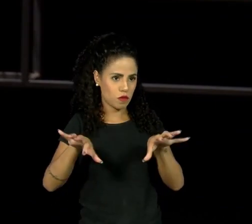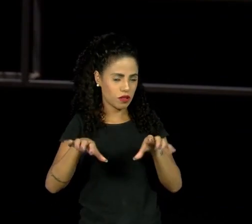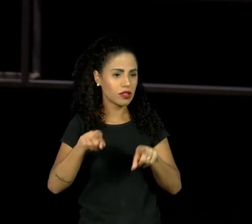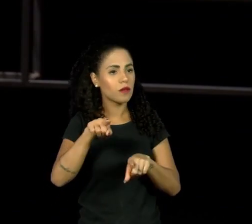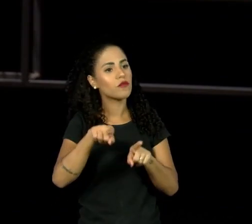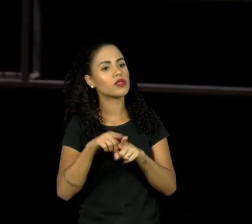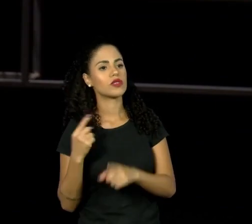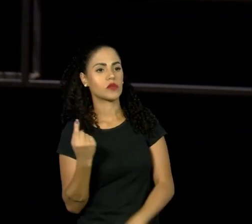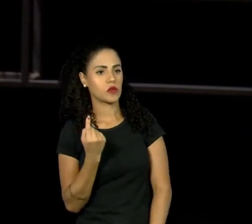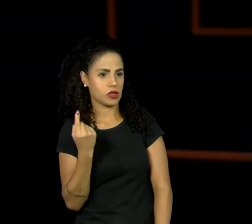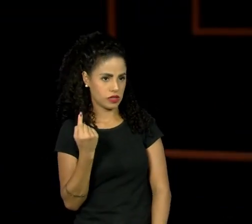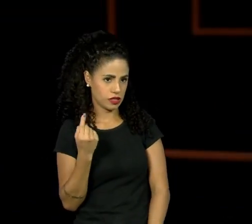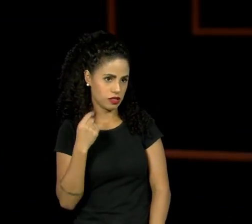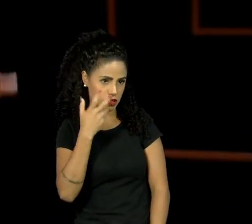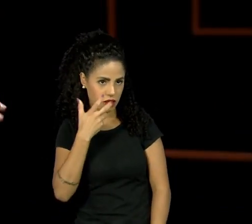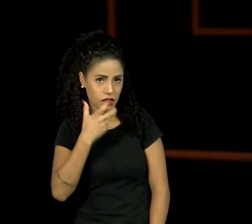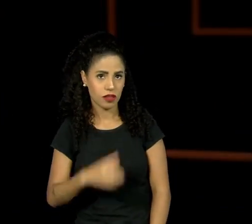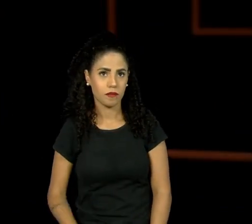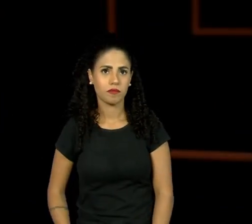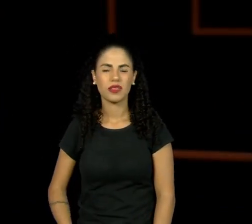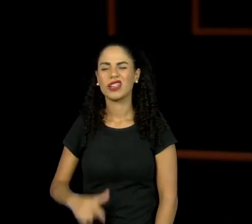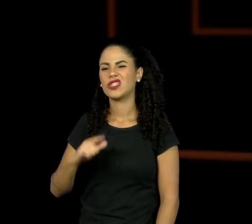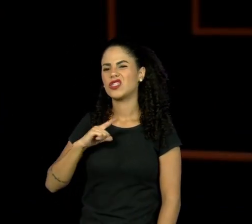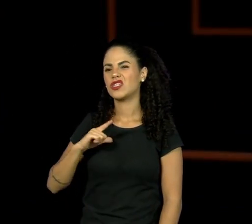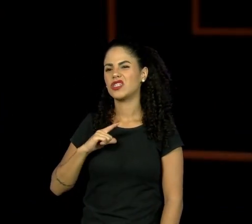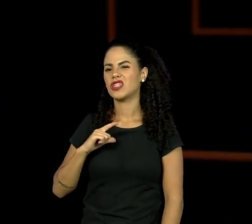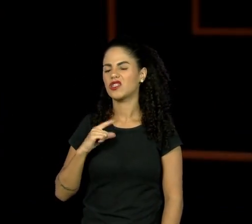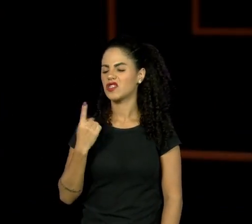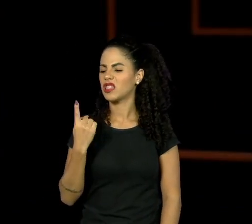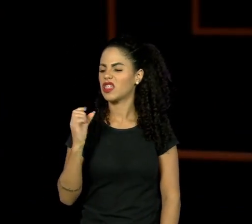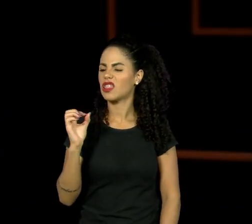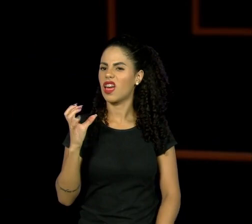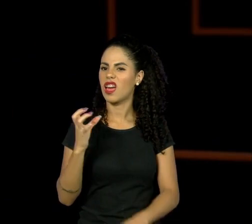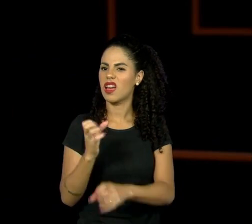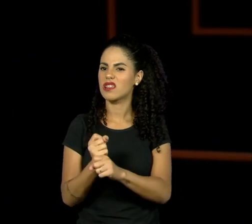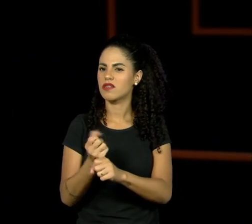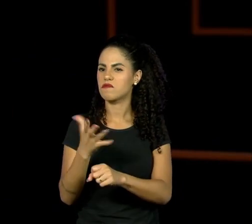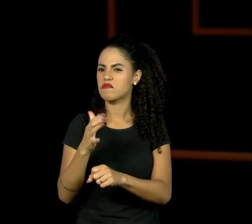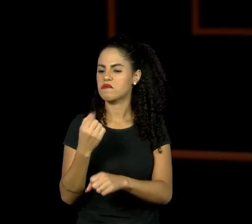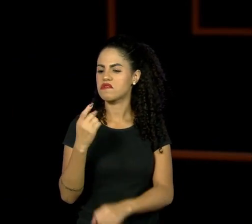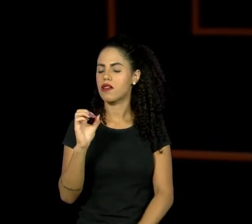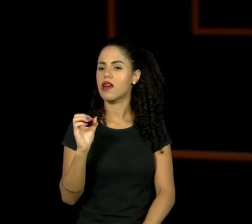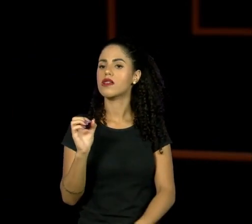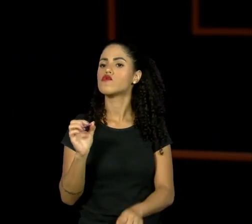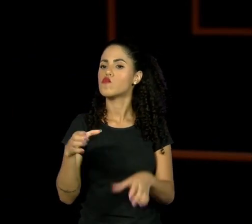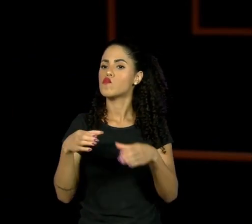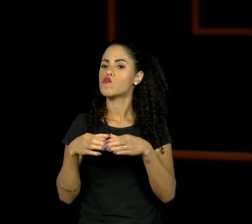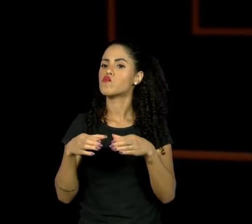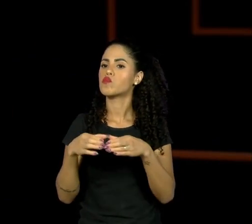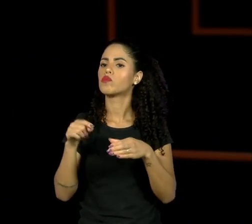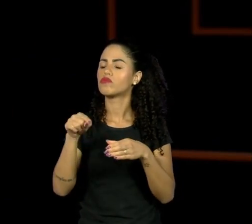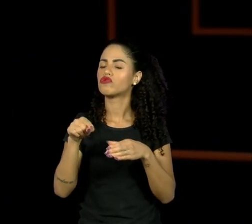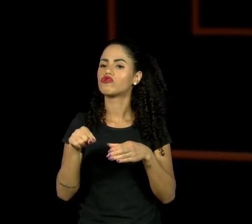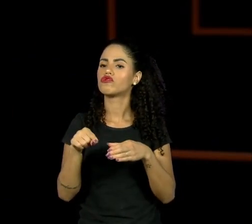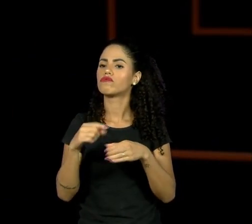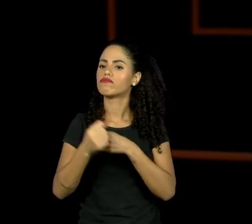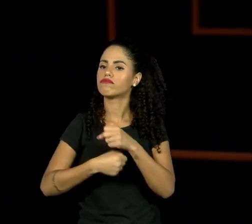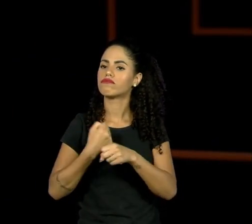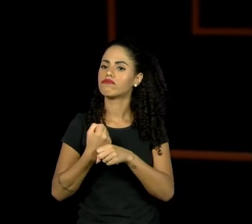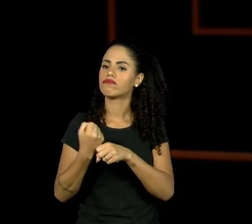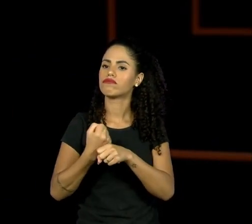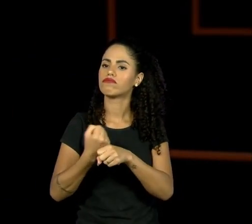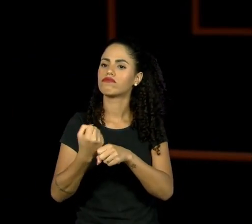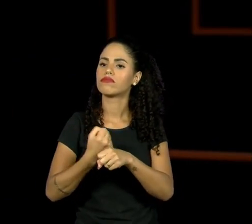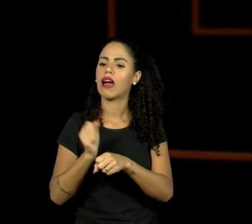carreira solo. A gente estava com 10 anos, talvez um pouquinho mais de grupo, e a gente começou a sentir necessidade de deixar cada um criar a